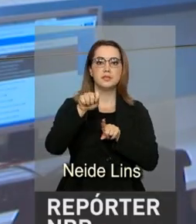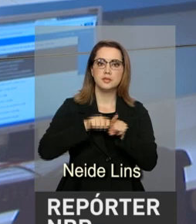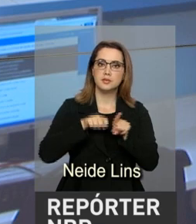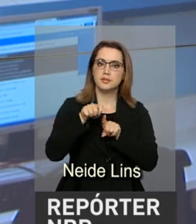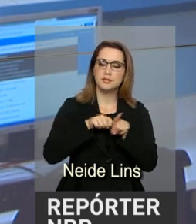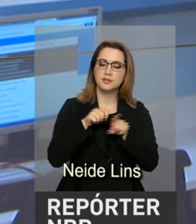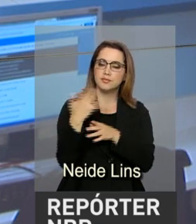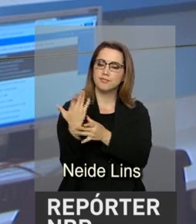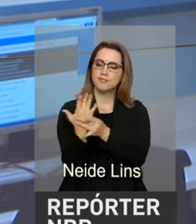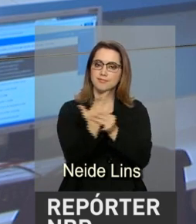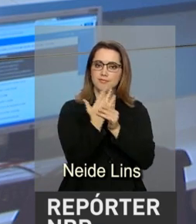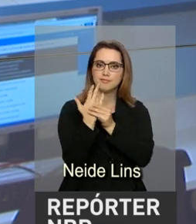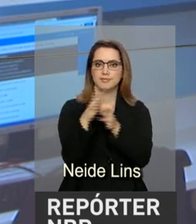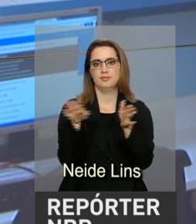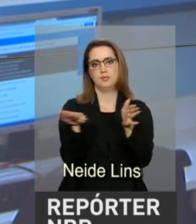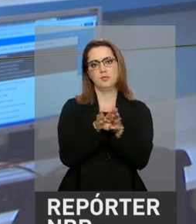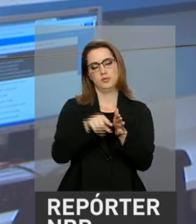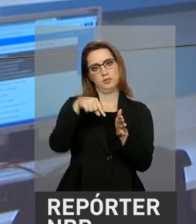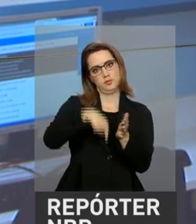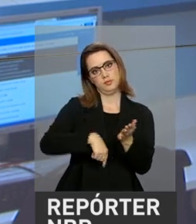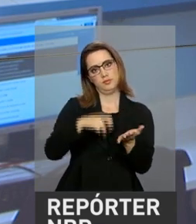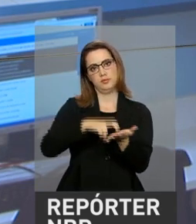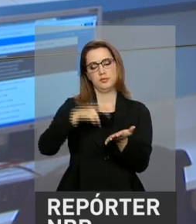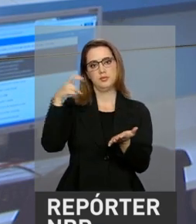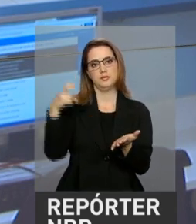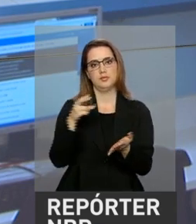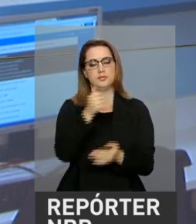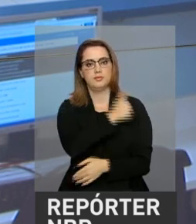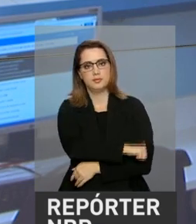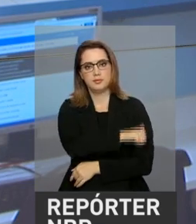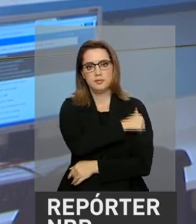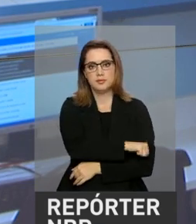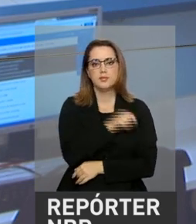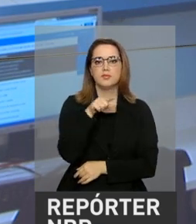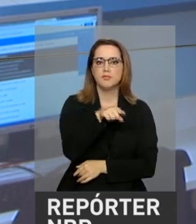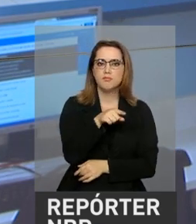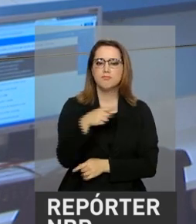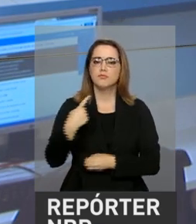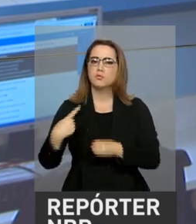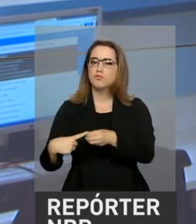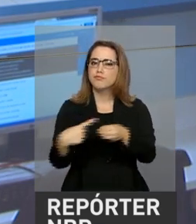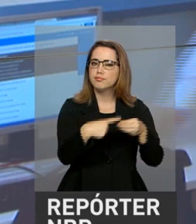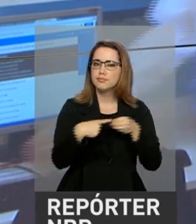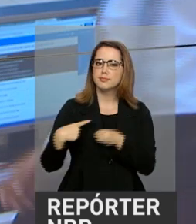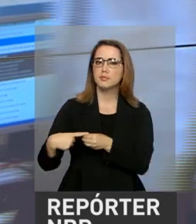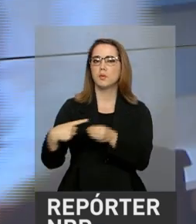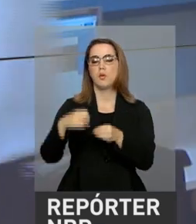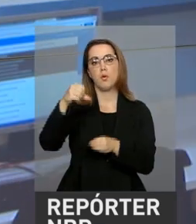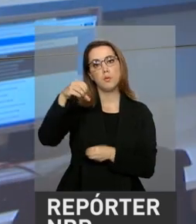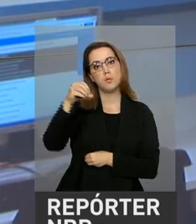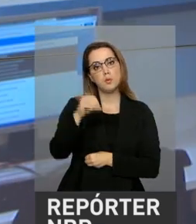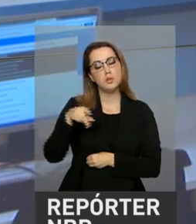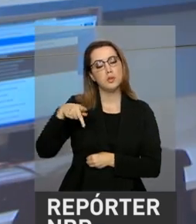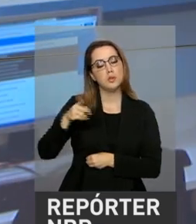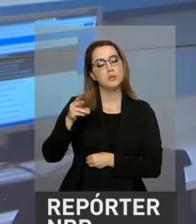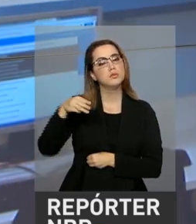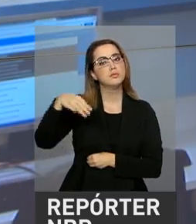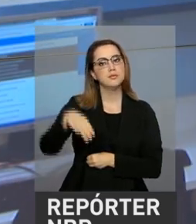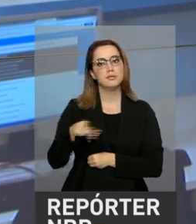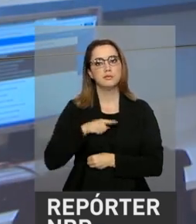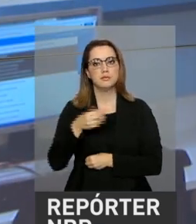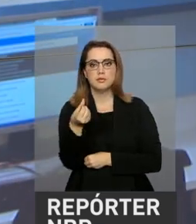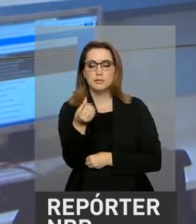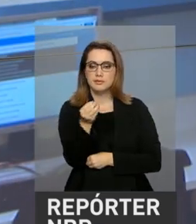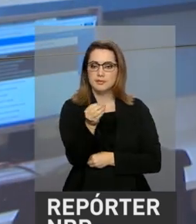a tocha olímpica chegou esta manhã ao Rio de Janeiro lá ela vai percorrer 90 Km 600 pessoas vão